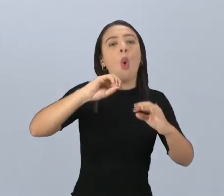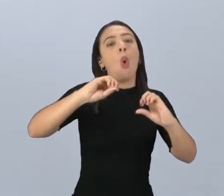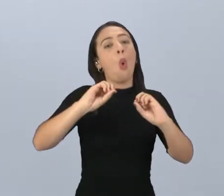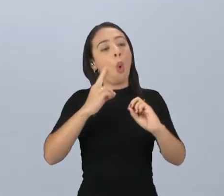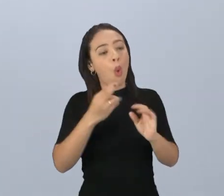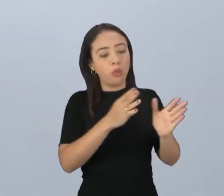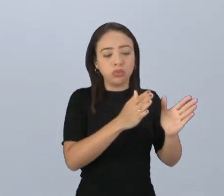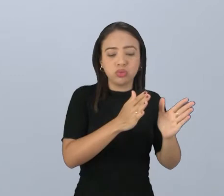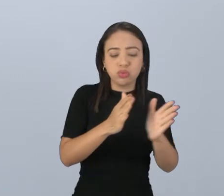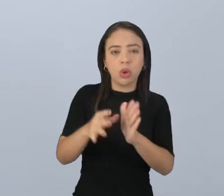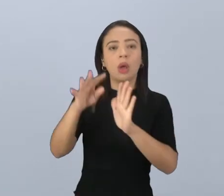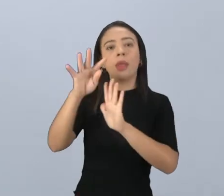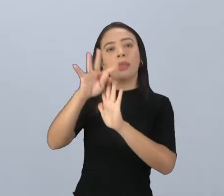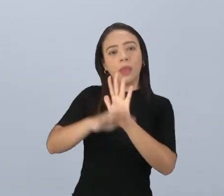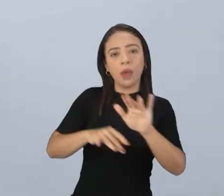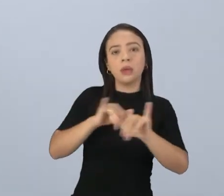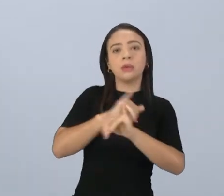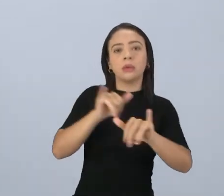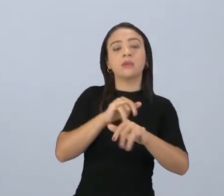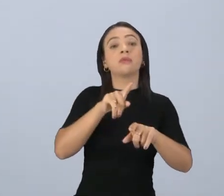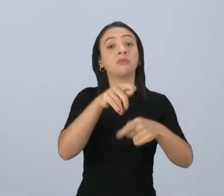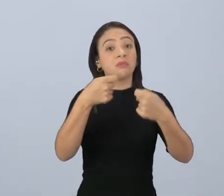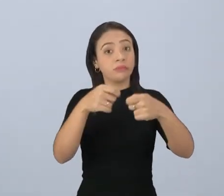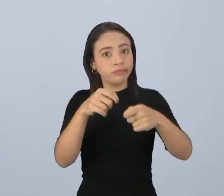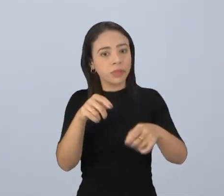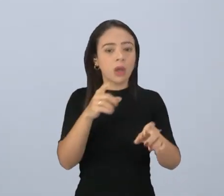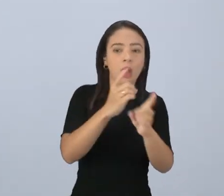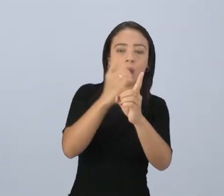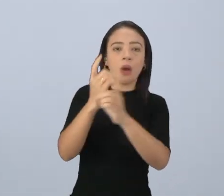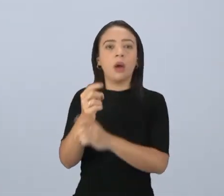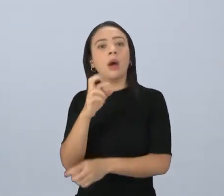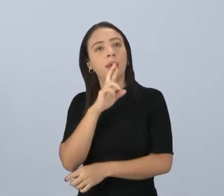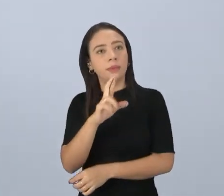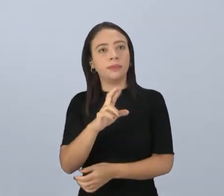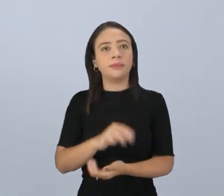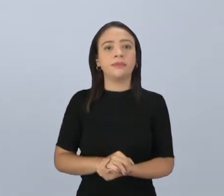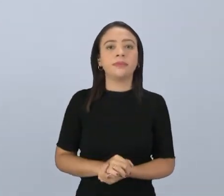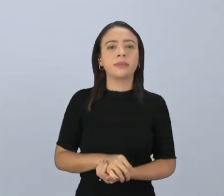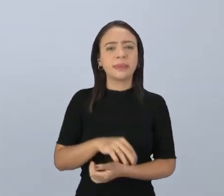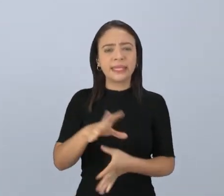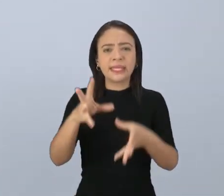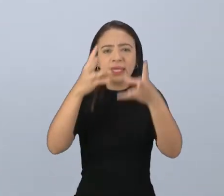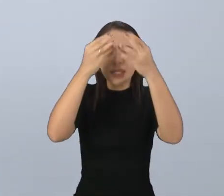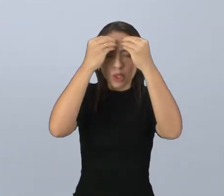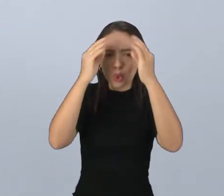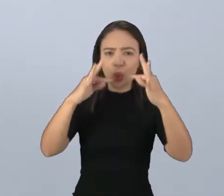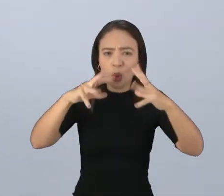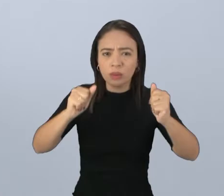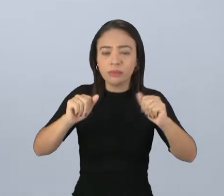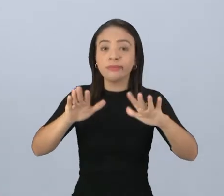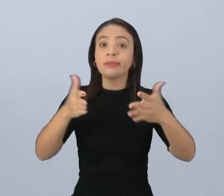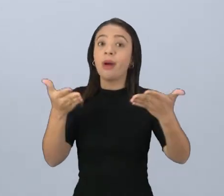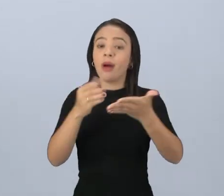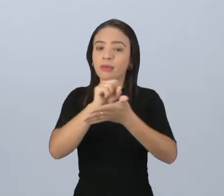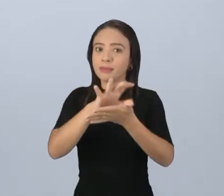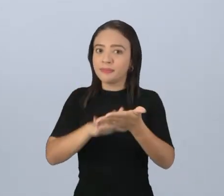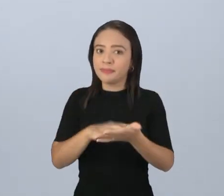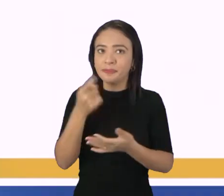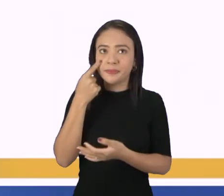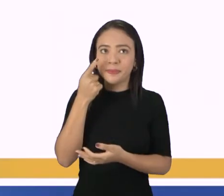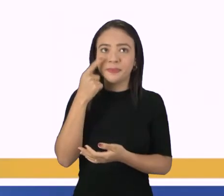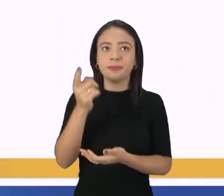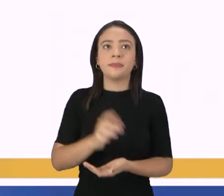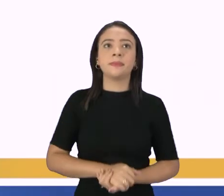devem procurar estas respostas. Agora, se você aprendeu tudo, vamos ao exercitando. Observe.